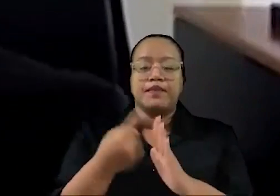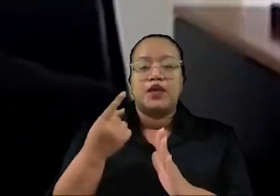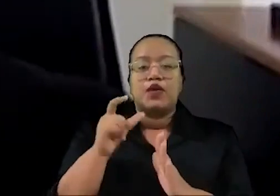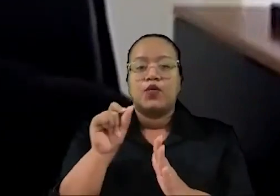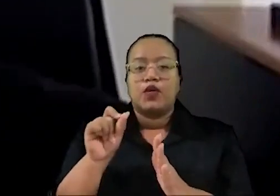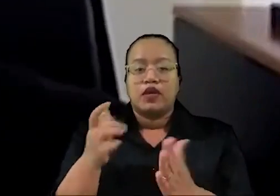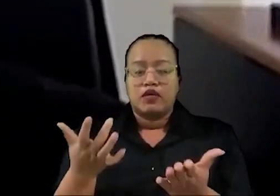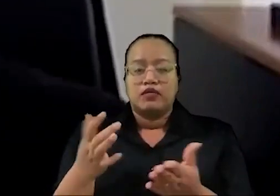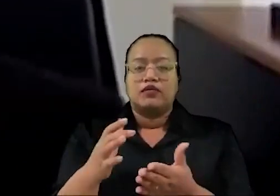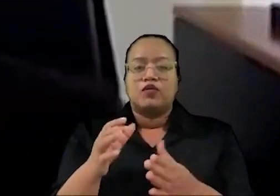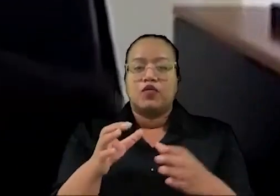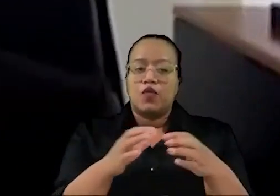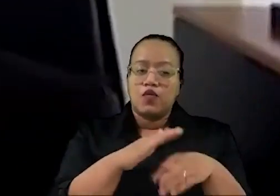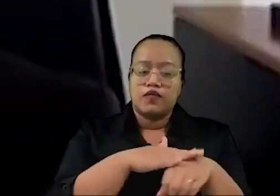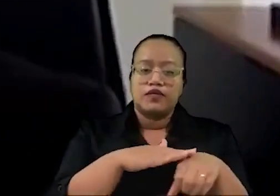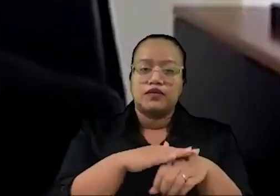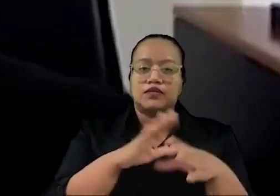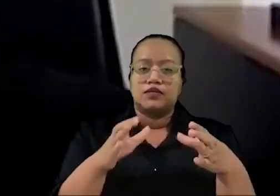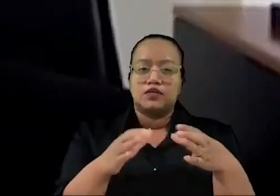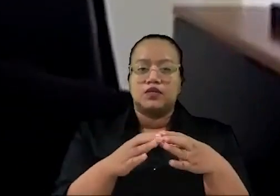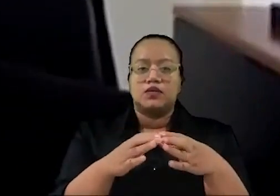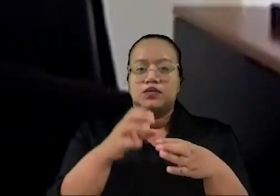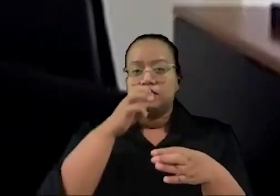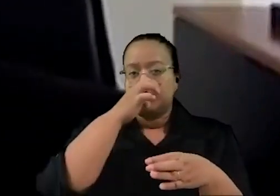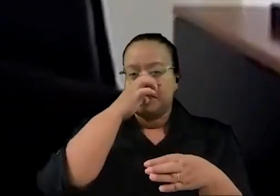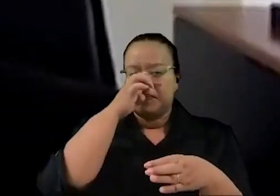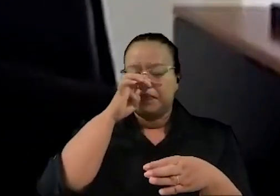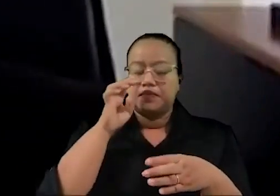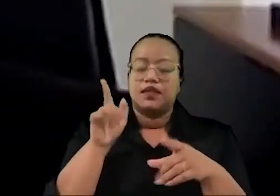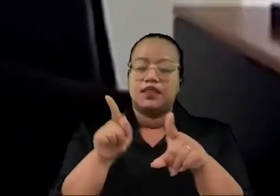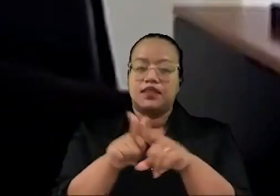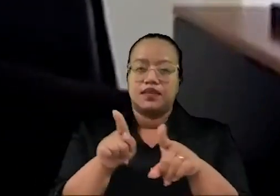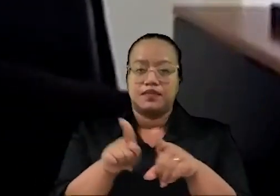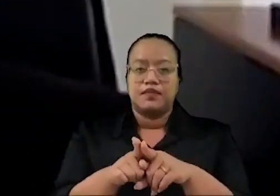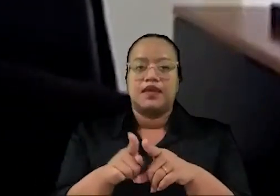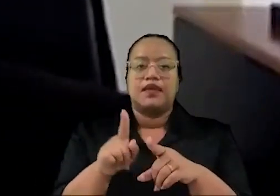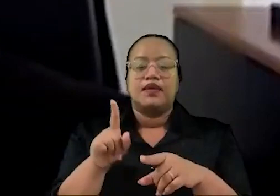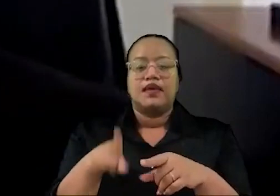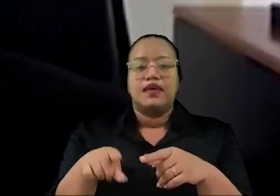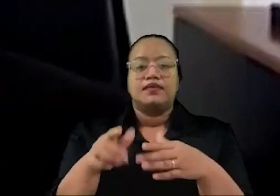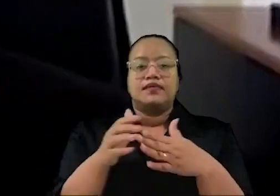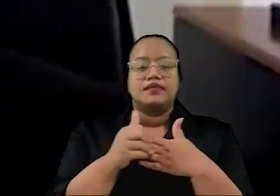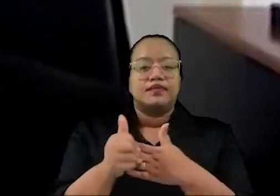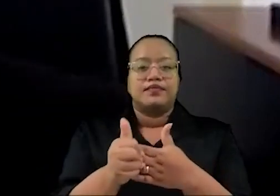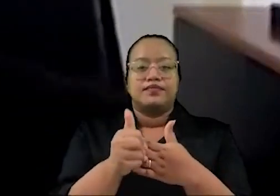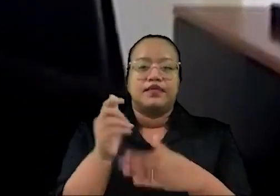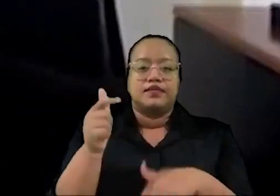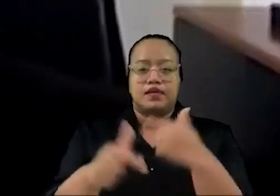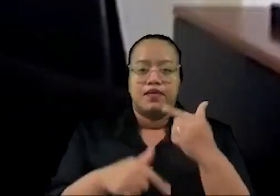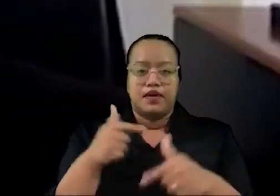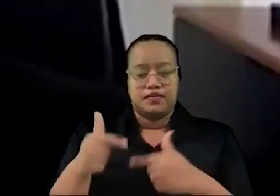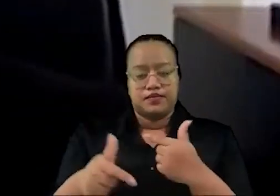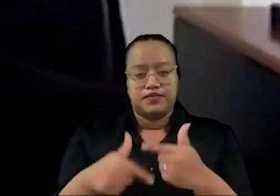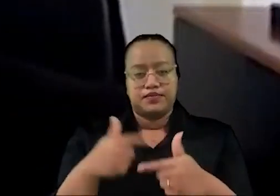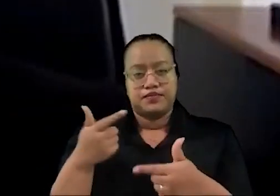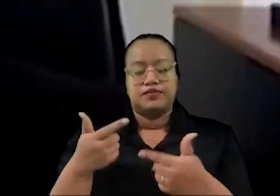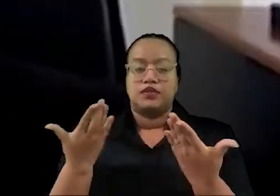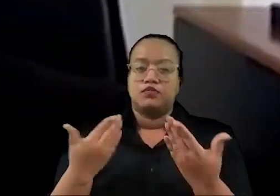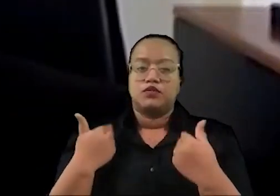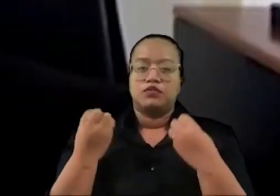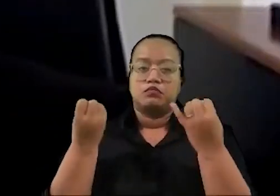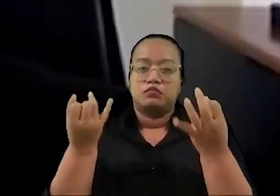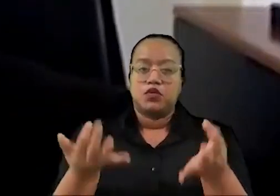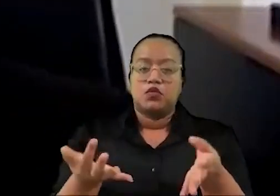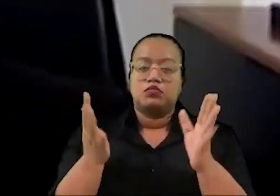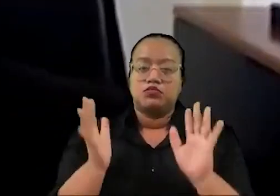ali uma linha de trabalho, né? E essa linha de trabalho, conforme eu falei, ela vem dentro de uma estratégia